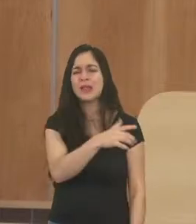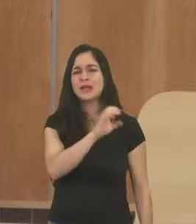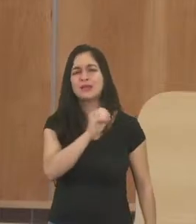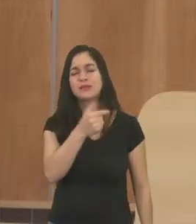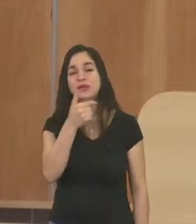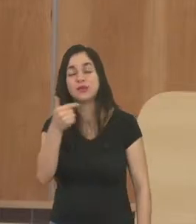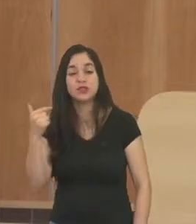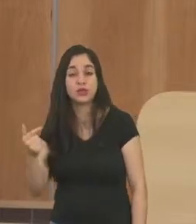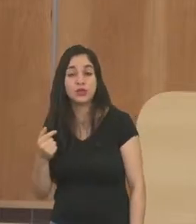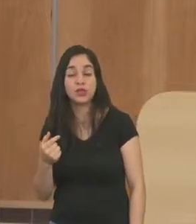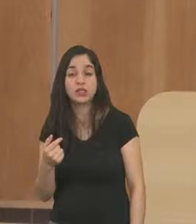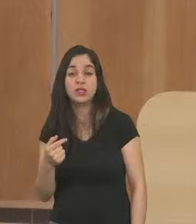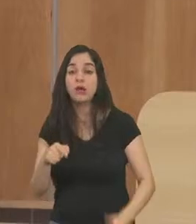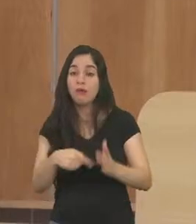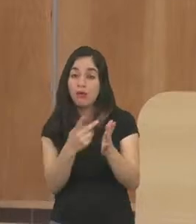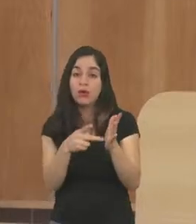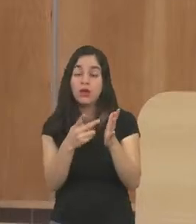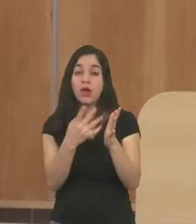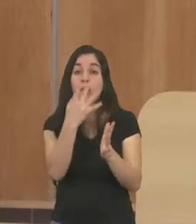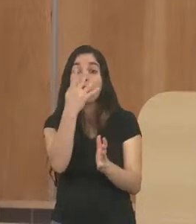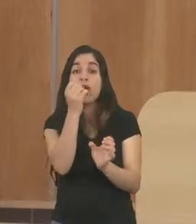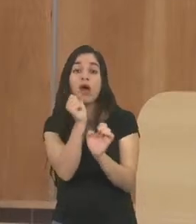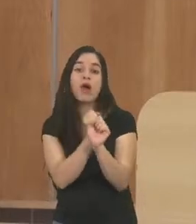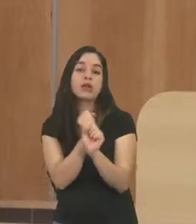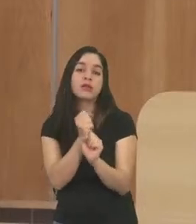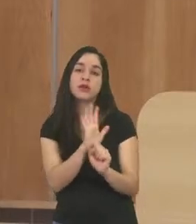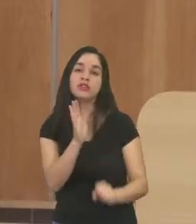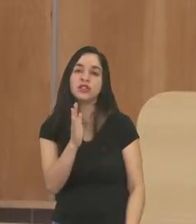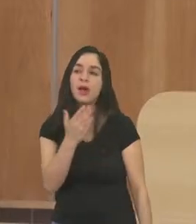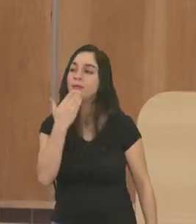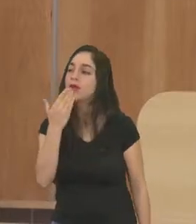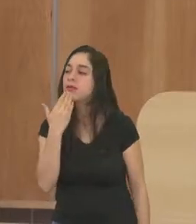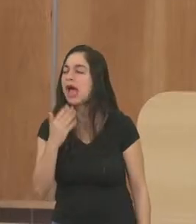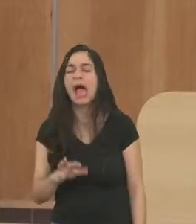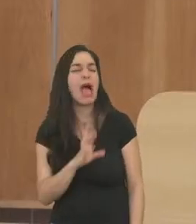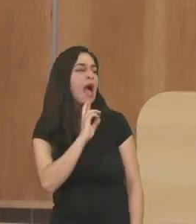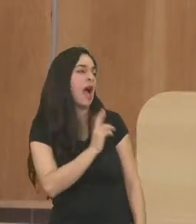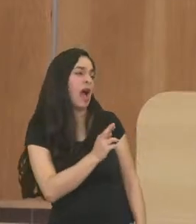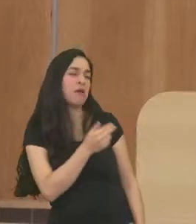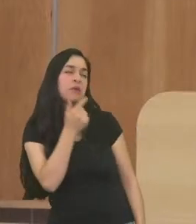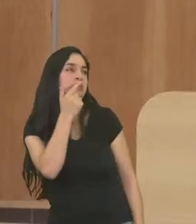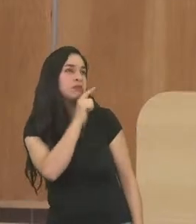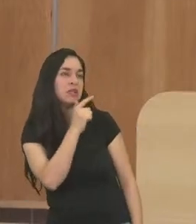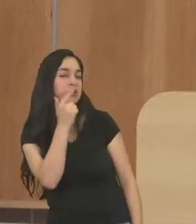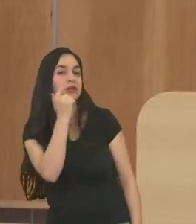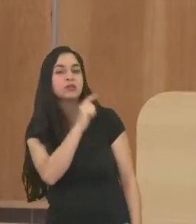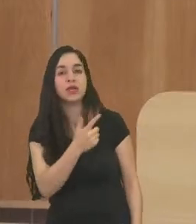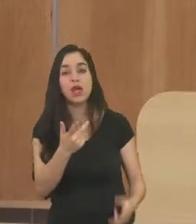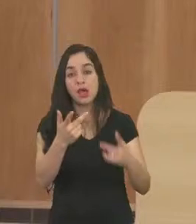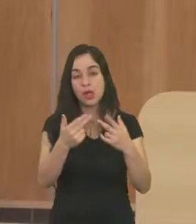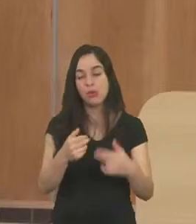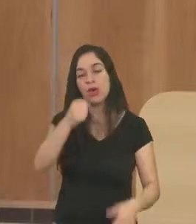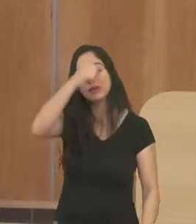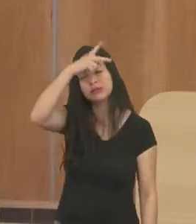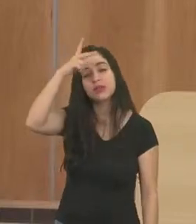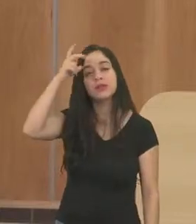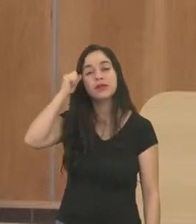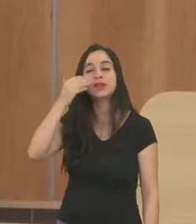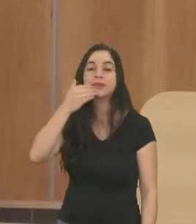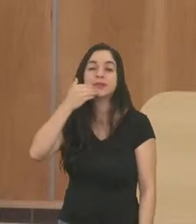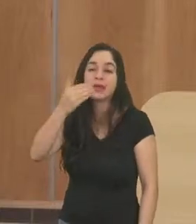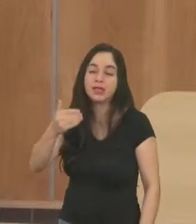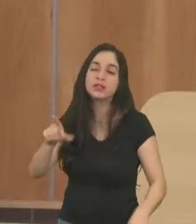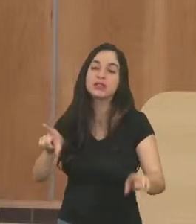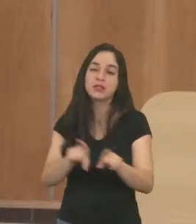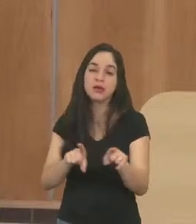ano consecutivo, e a resposta que tem é que não dá. Assim como a gente também cobrou do prefeito, e sempre é essa a resposta